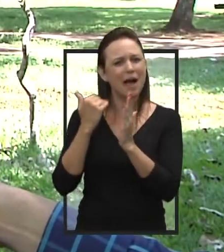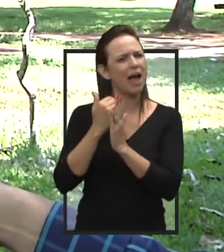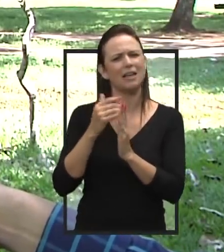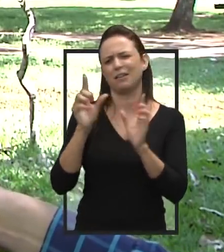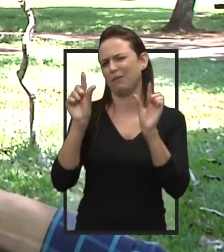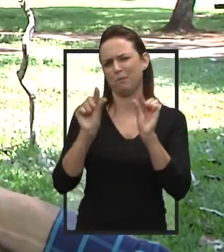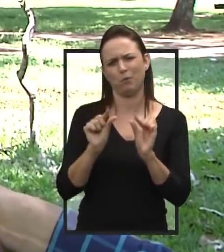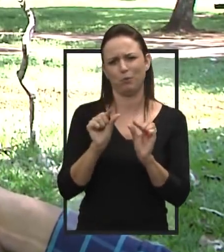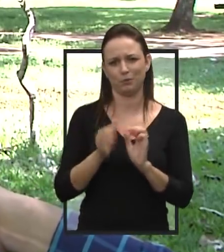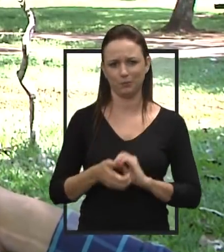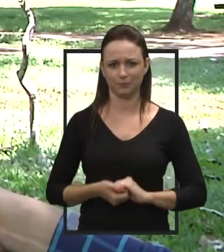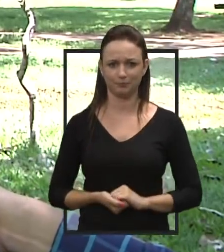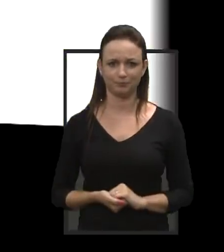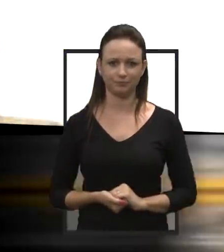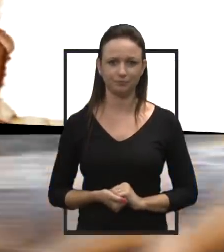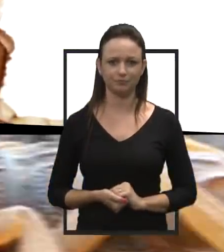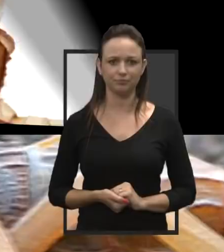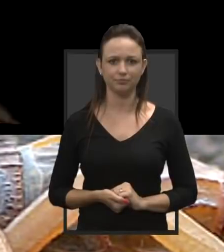muito pequena, é muito vaga.